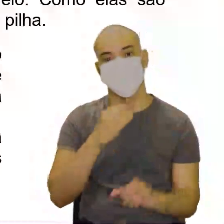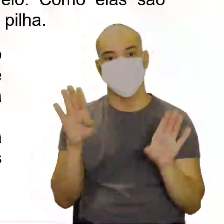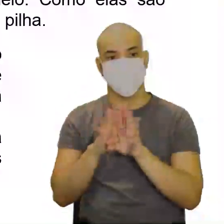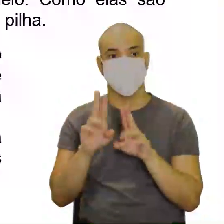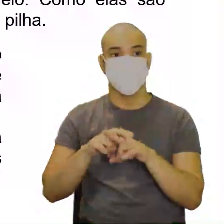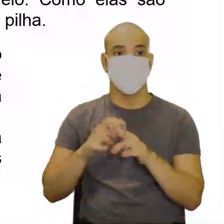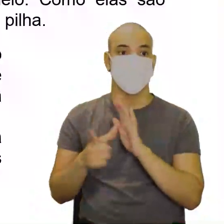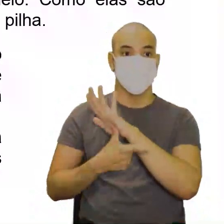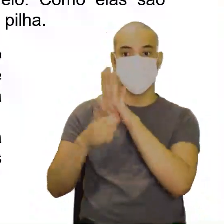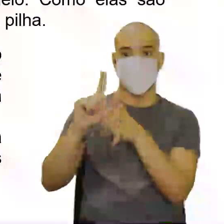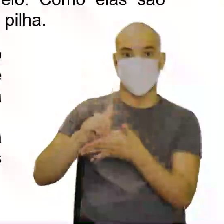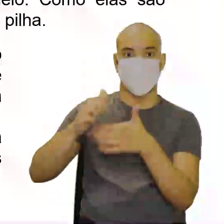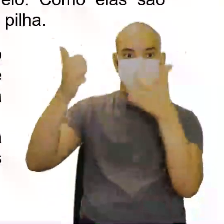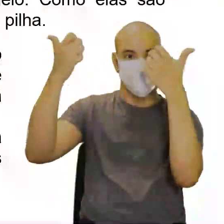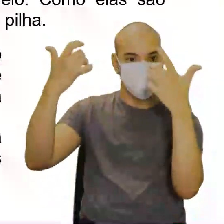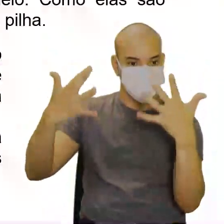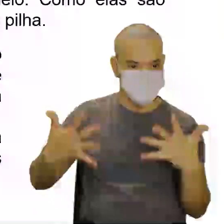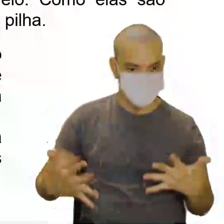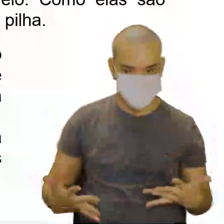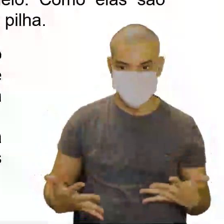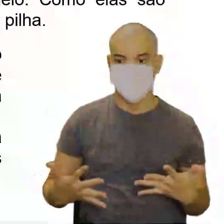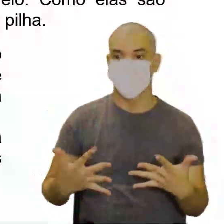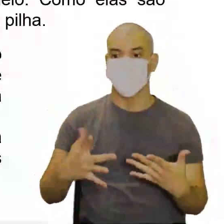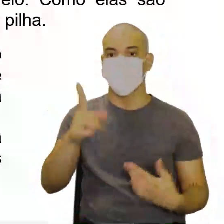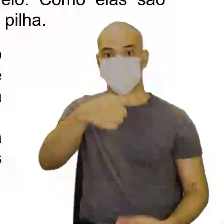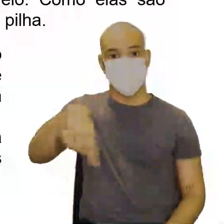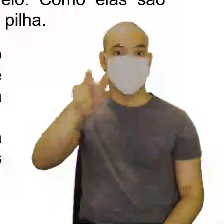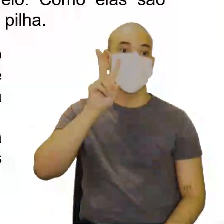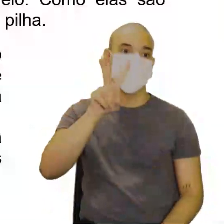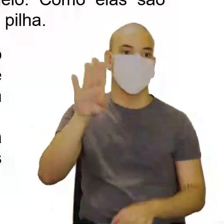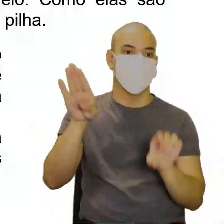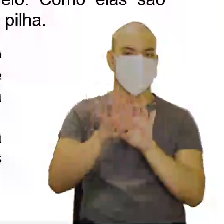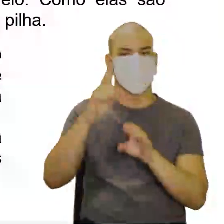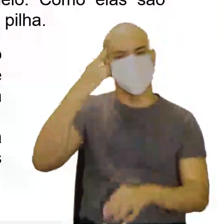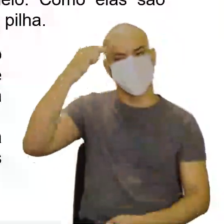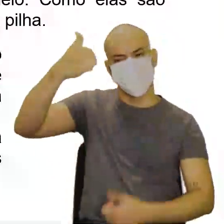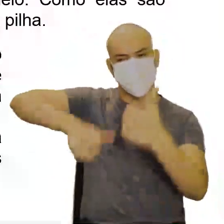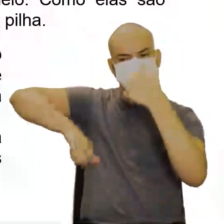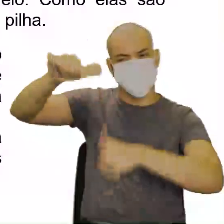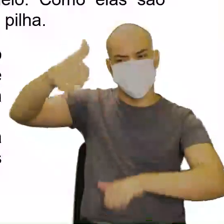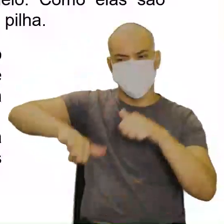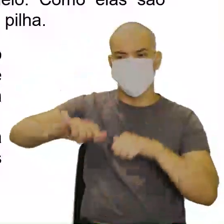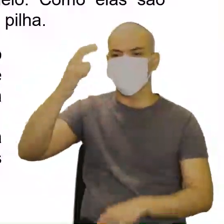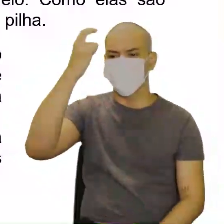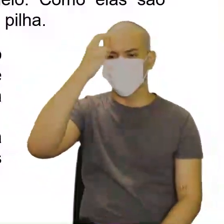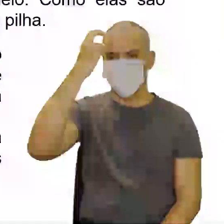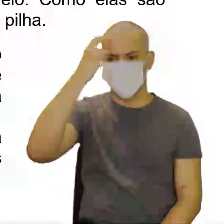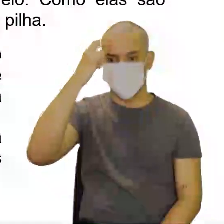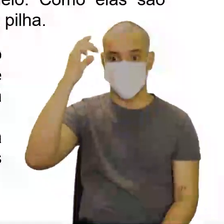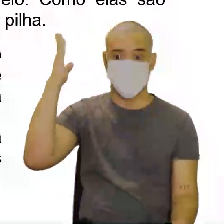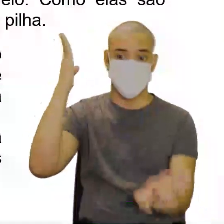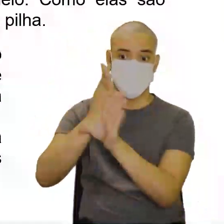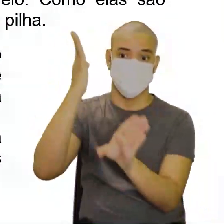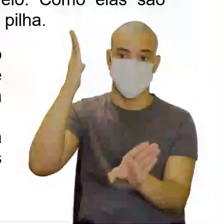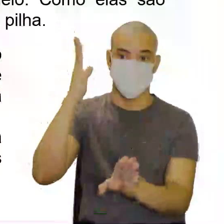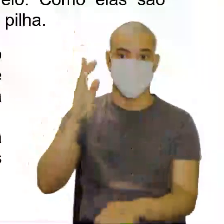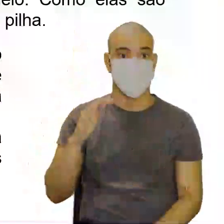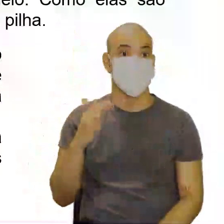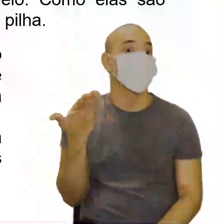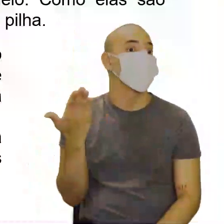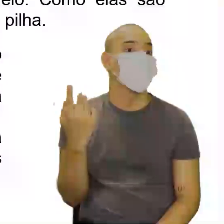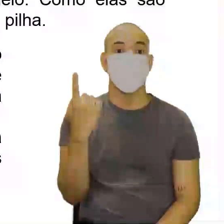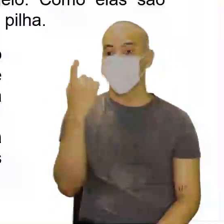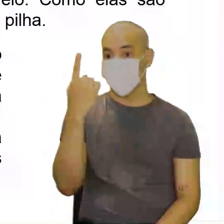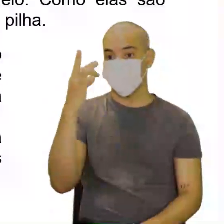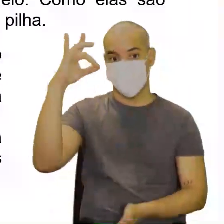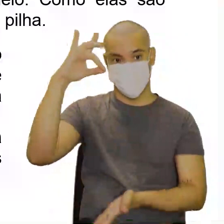que eu falei, deixei escrito aqui para que vocês possam também analisar. E neste caso aqui, olha só,